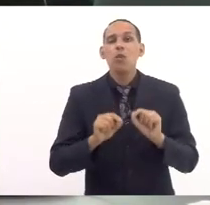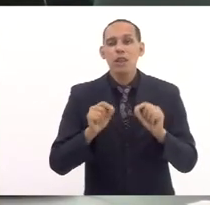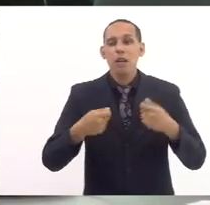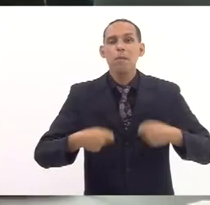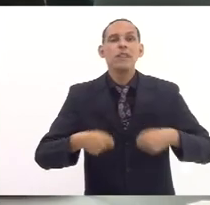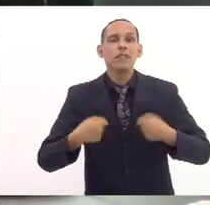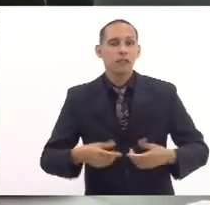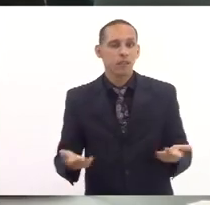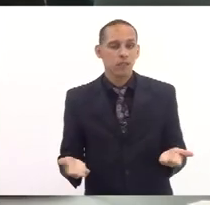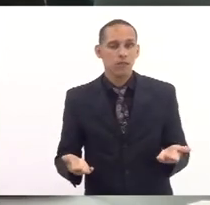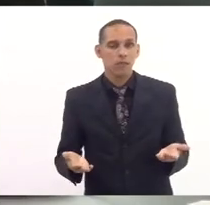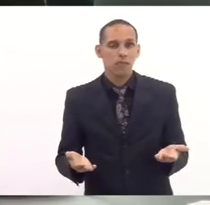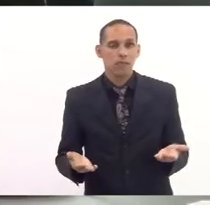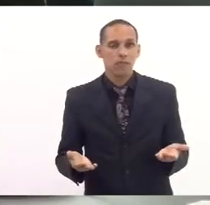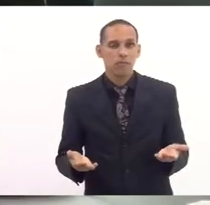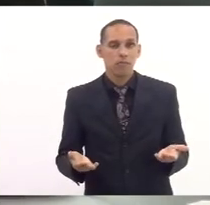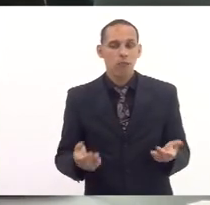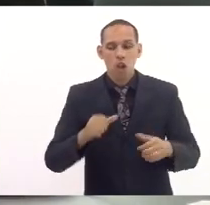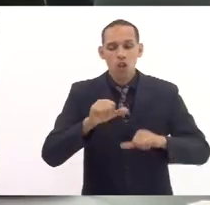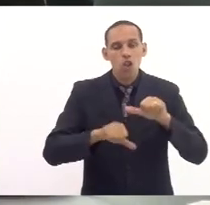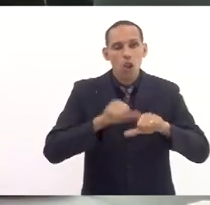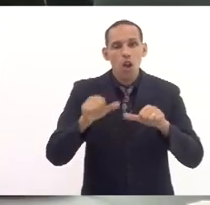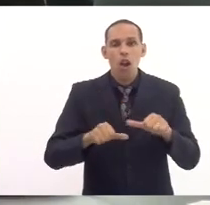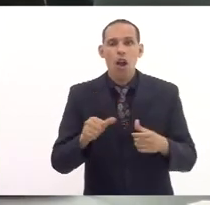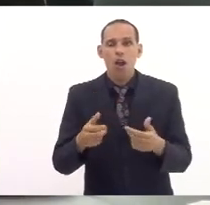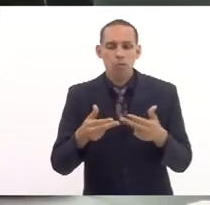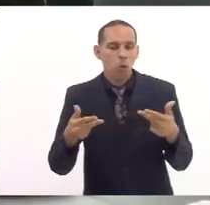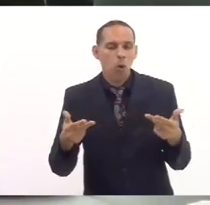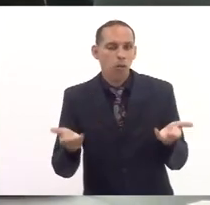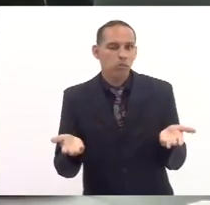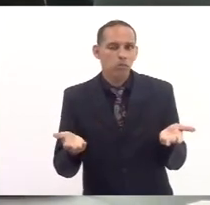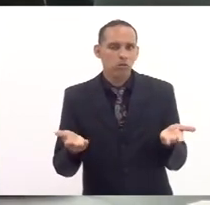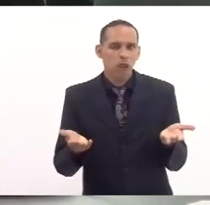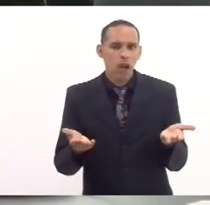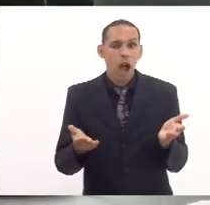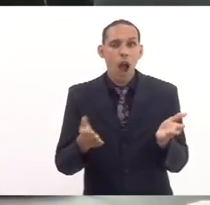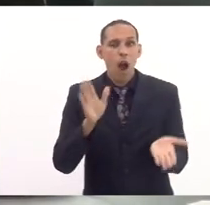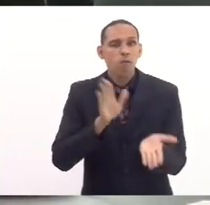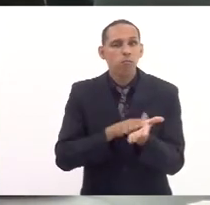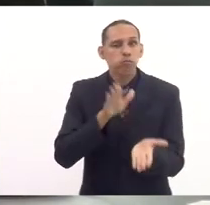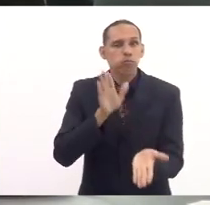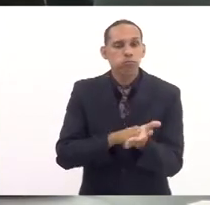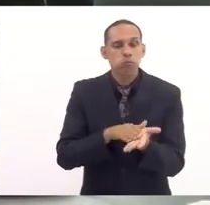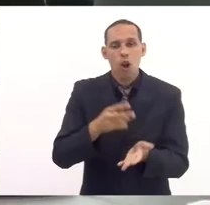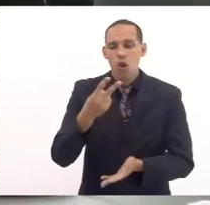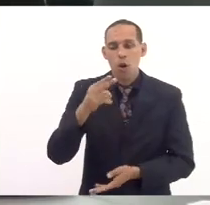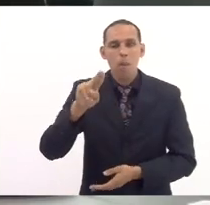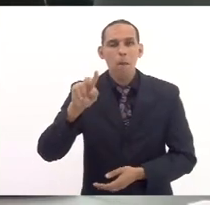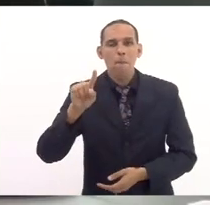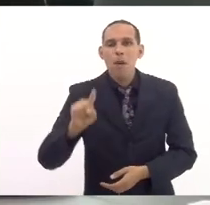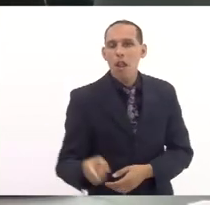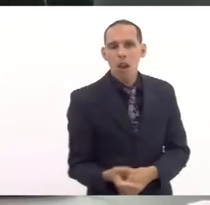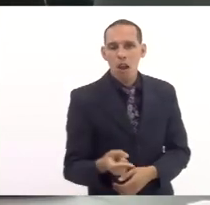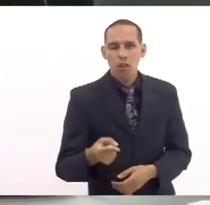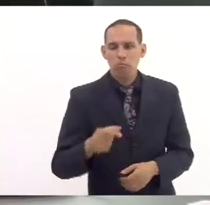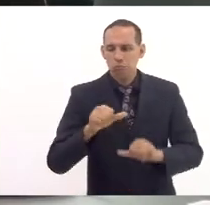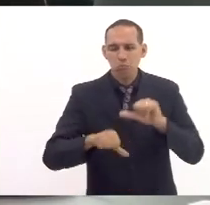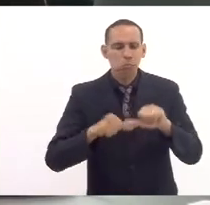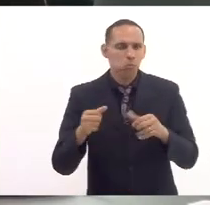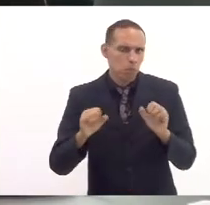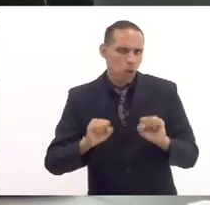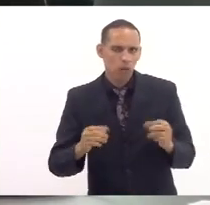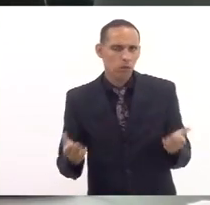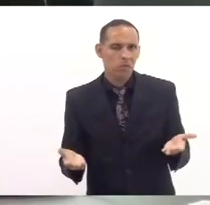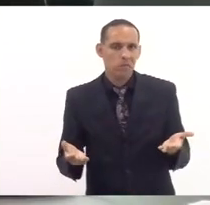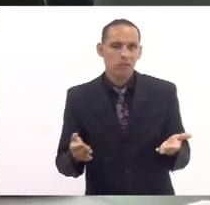os dormentes? Isso aí não podia ser convertido, essa multa de 2 milhões que vai sair. Não podia ser.